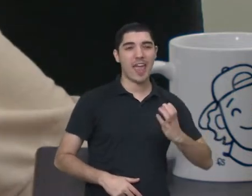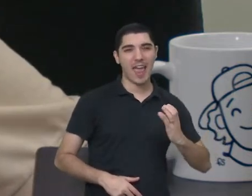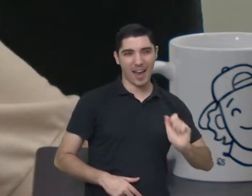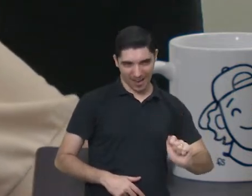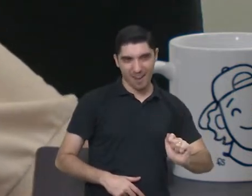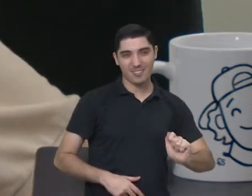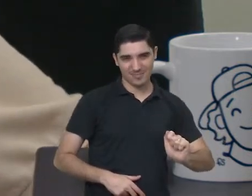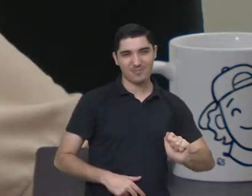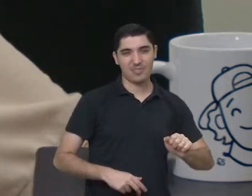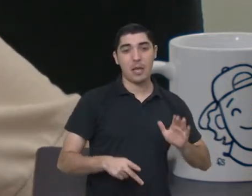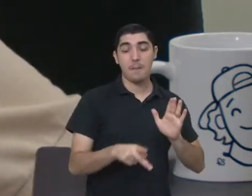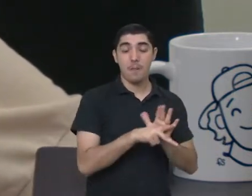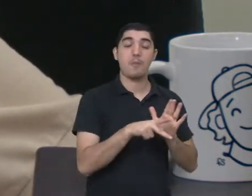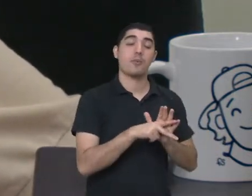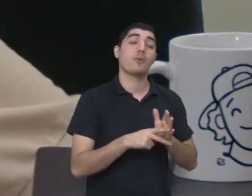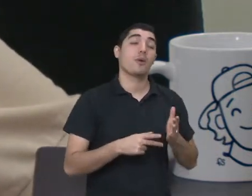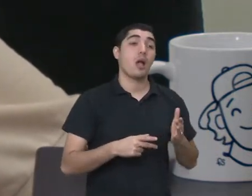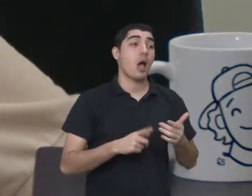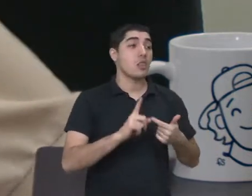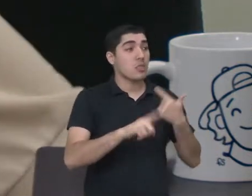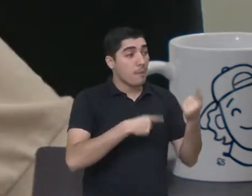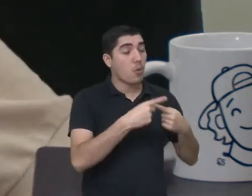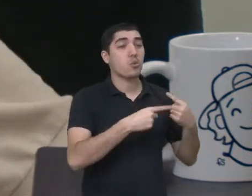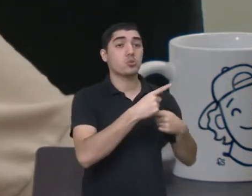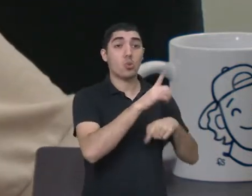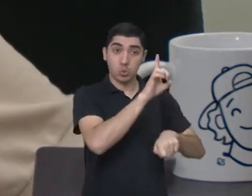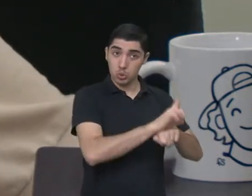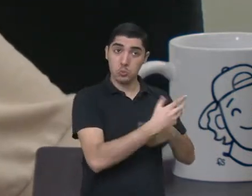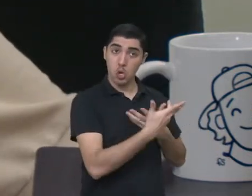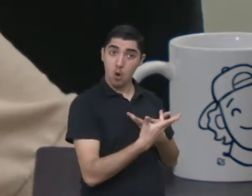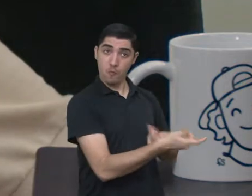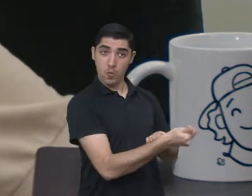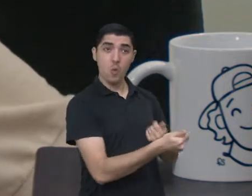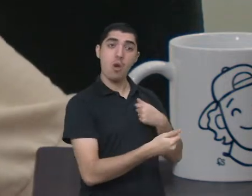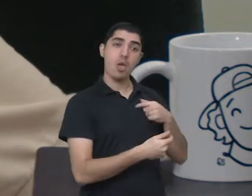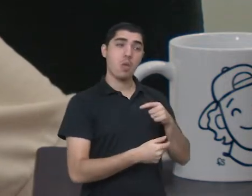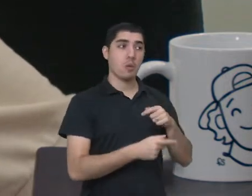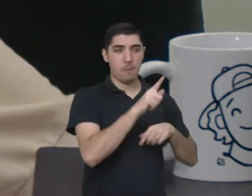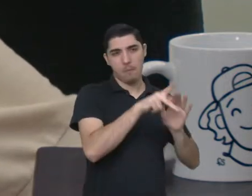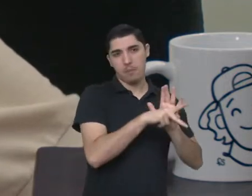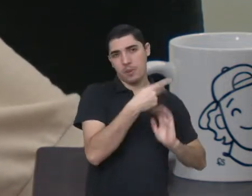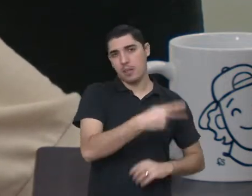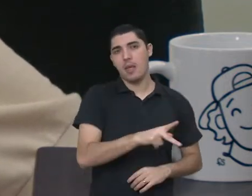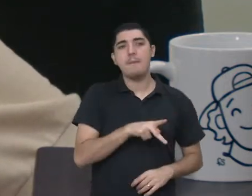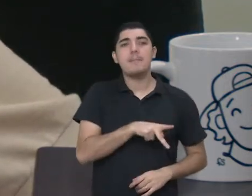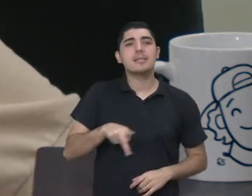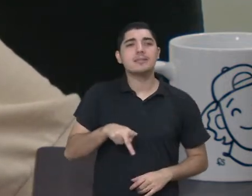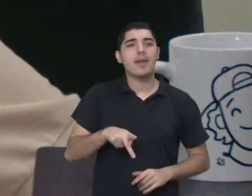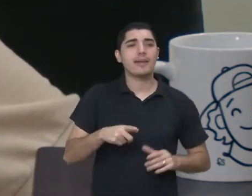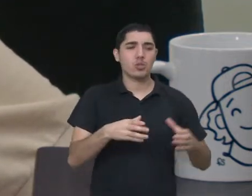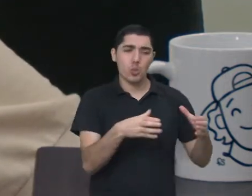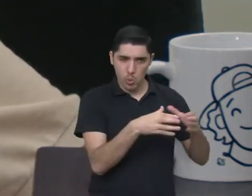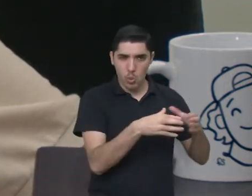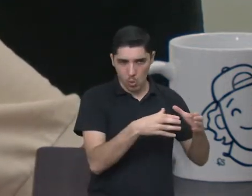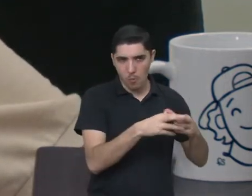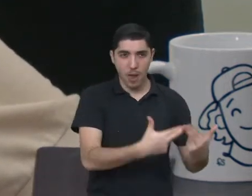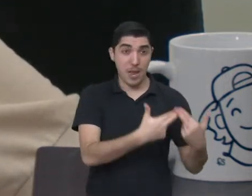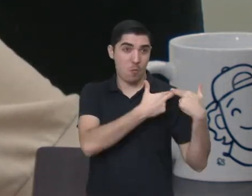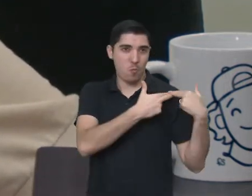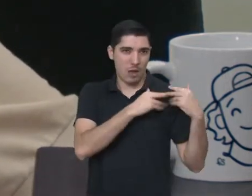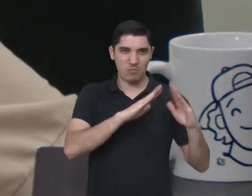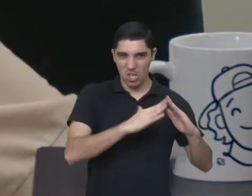1983, dezembro de 83. Pode crer. Aí precisava trabalhar, só de rádio não dava, tinha um emprego na antiga Rádio Clube de São